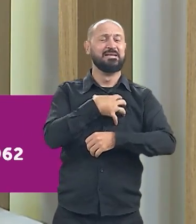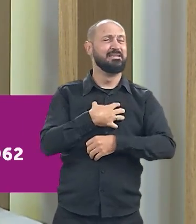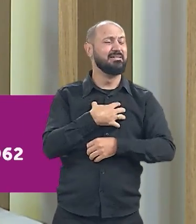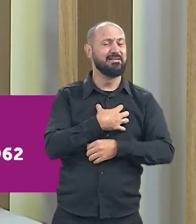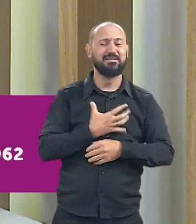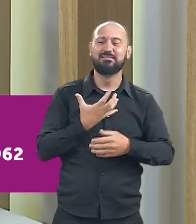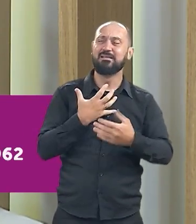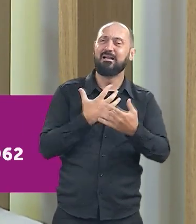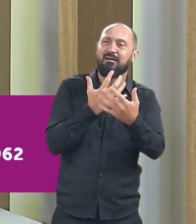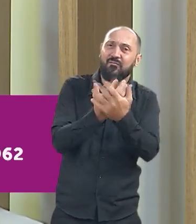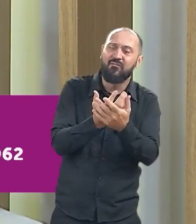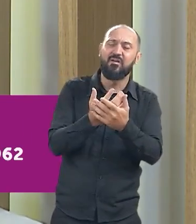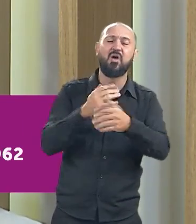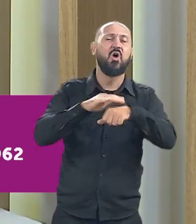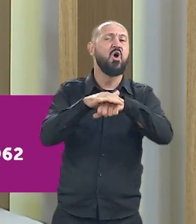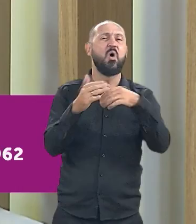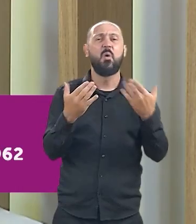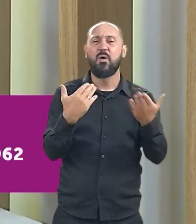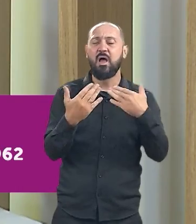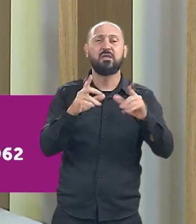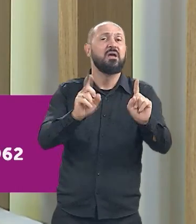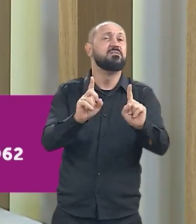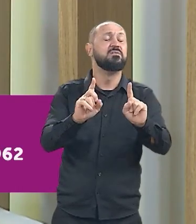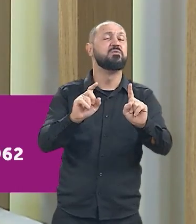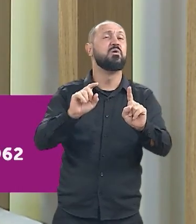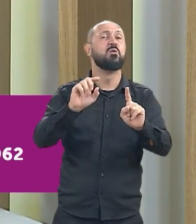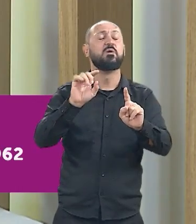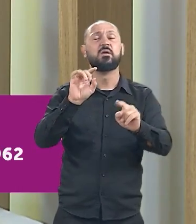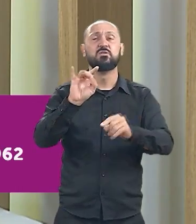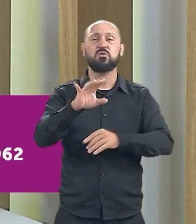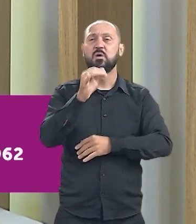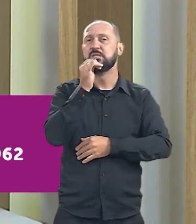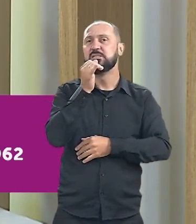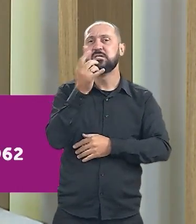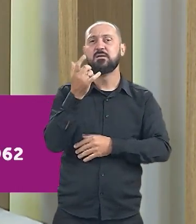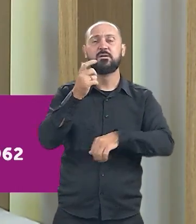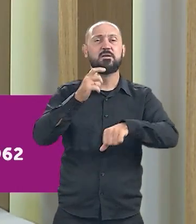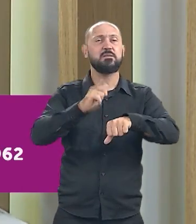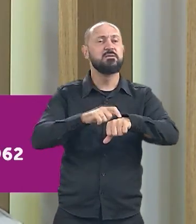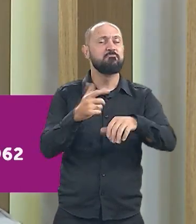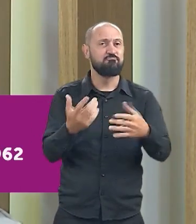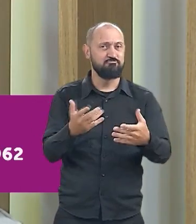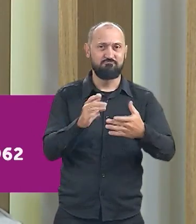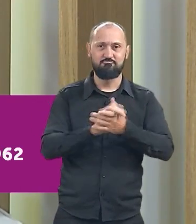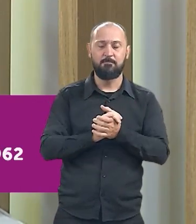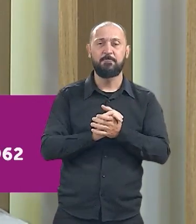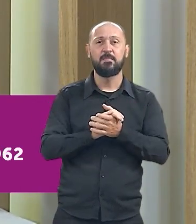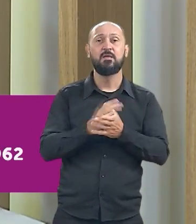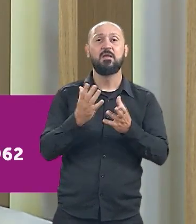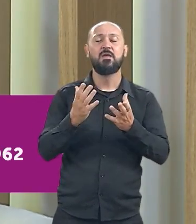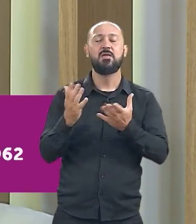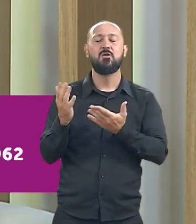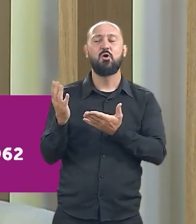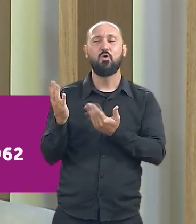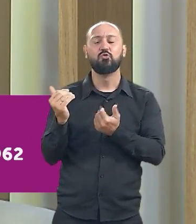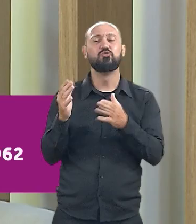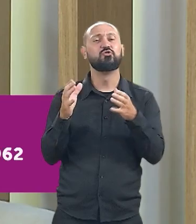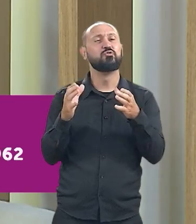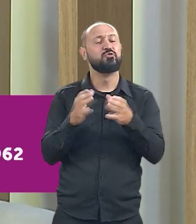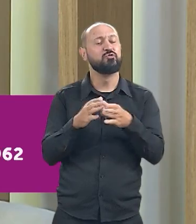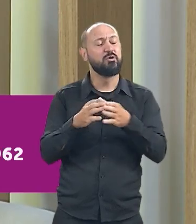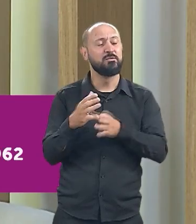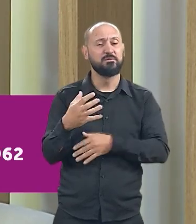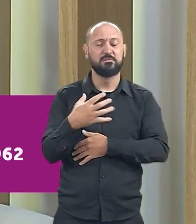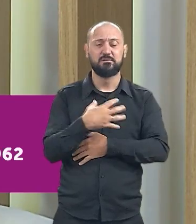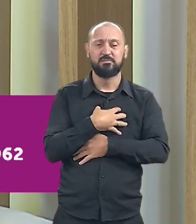para desabafar, porque nem sempre a pessoa tem, né, esse horário. E principalmente os jovens, né? Às vezes os jovens se